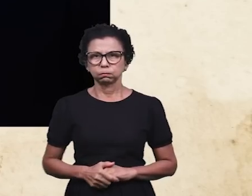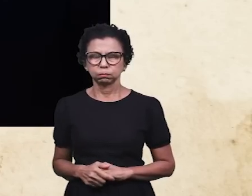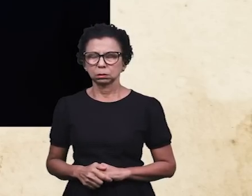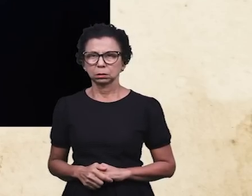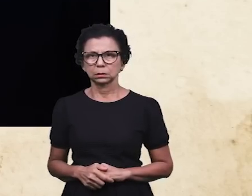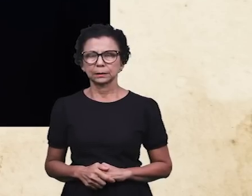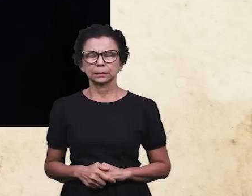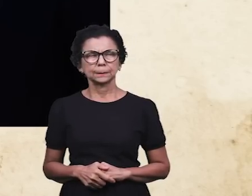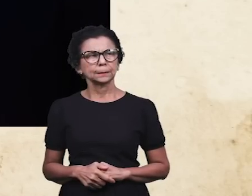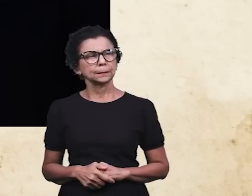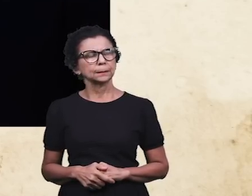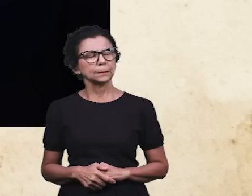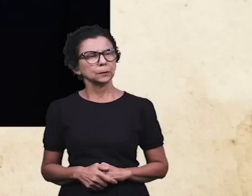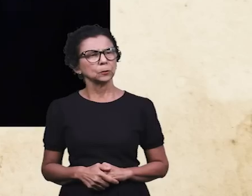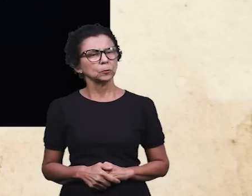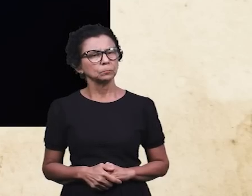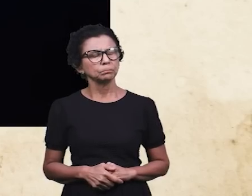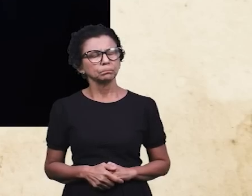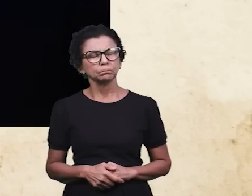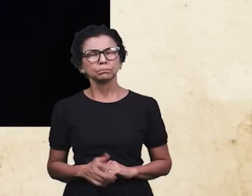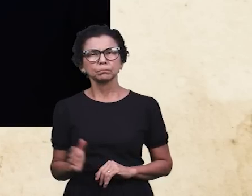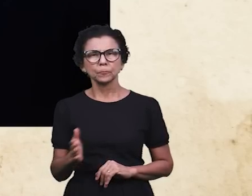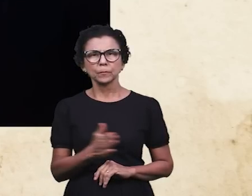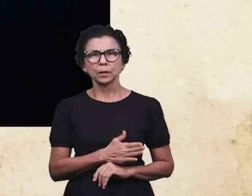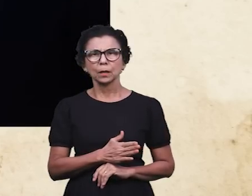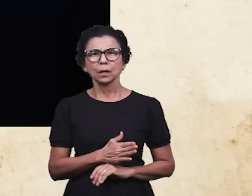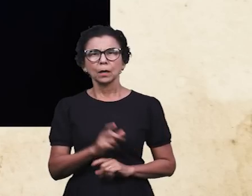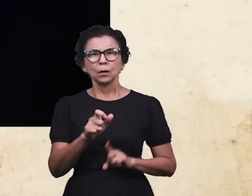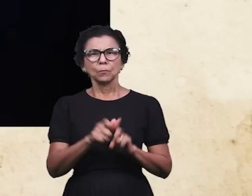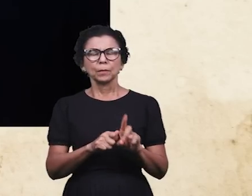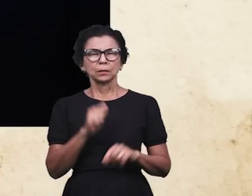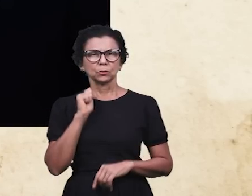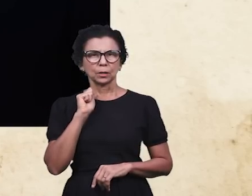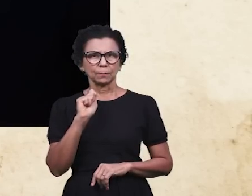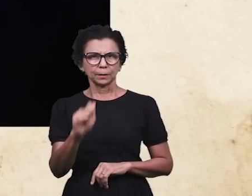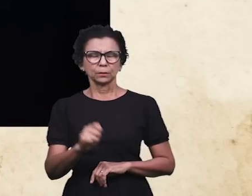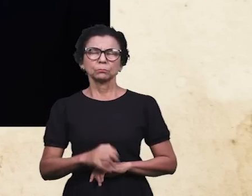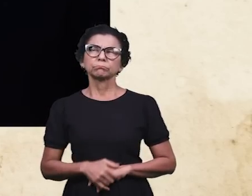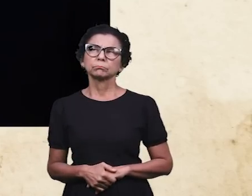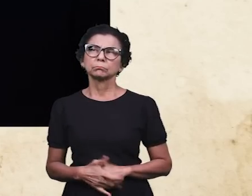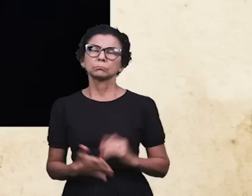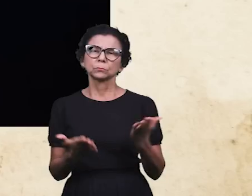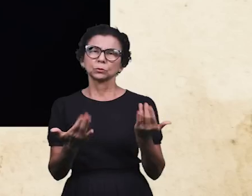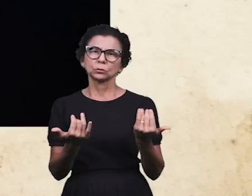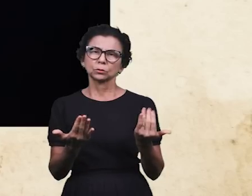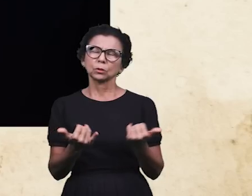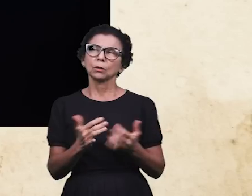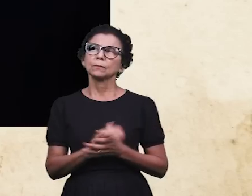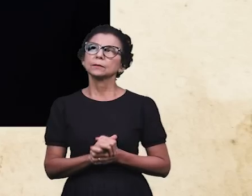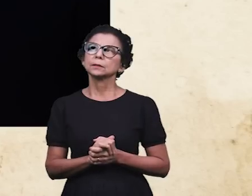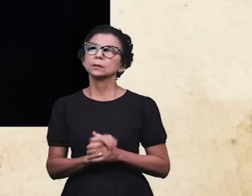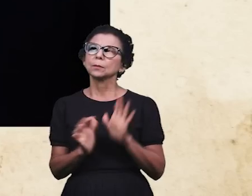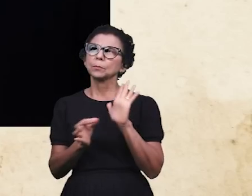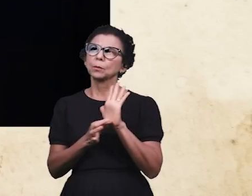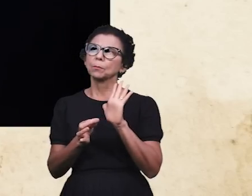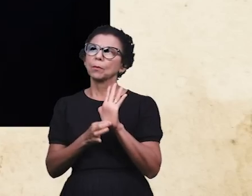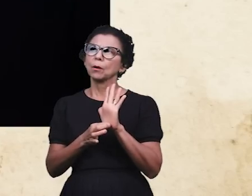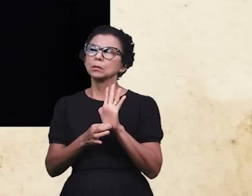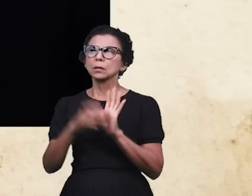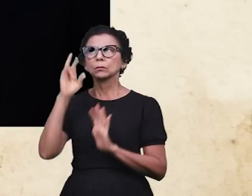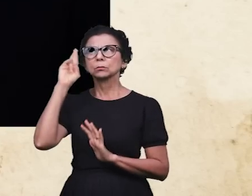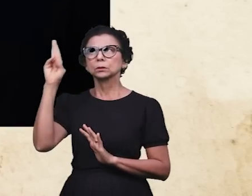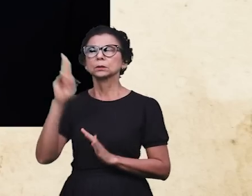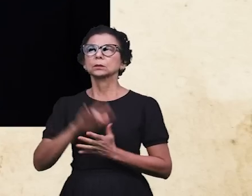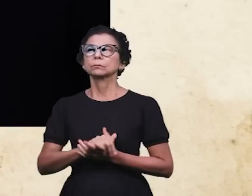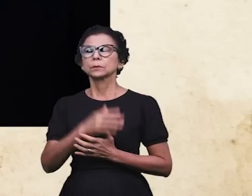Então, em abril, o mês dos jovens, mês de evangelização dos jovens, eu fiz um propósito com o Senhor, jejuei